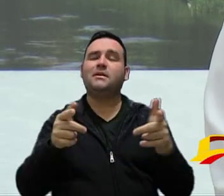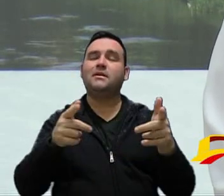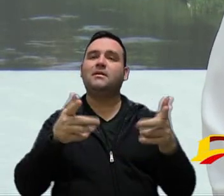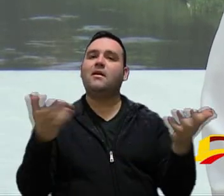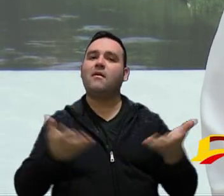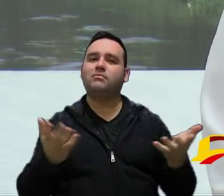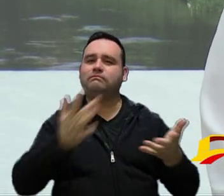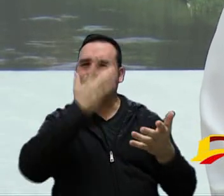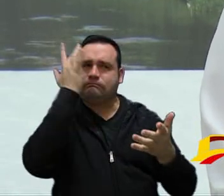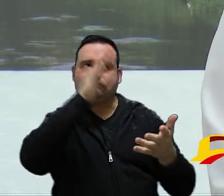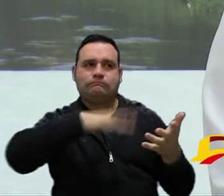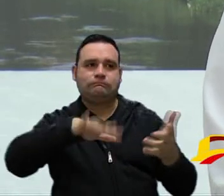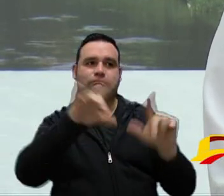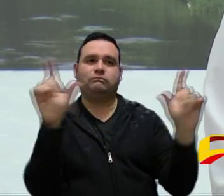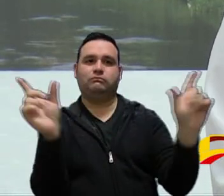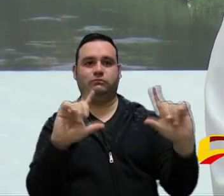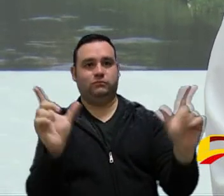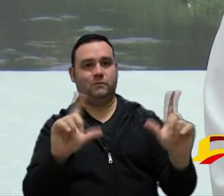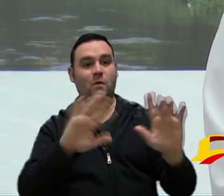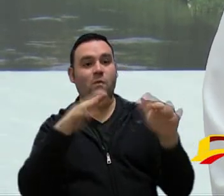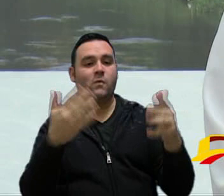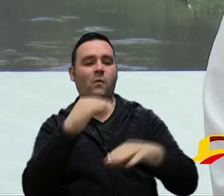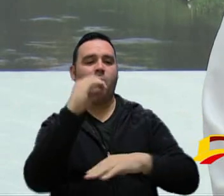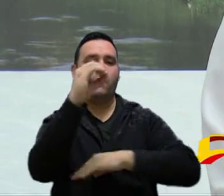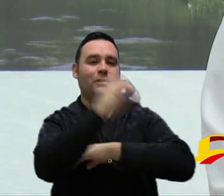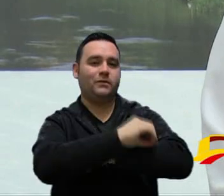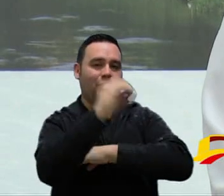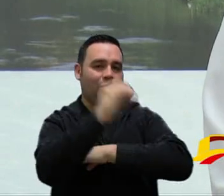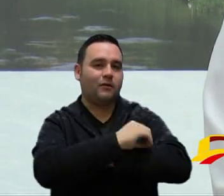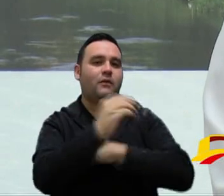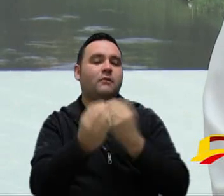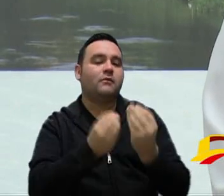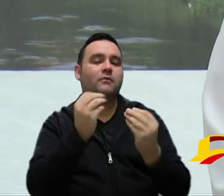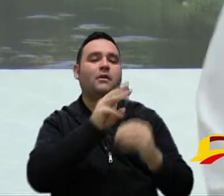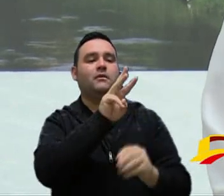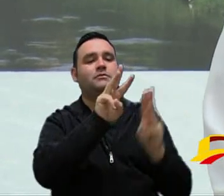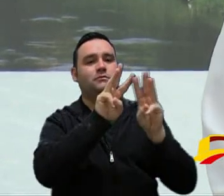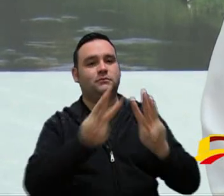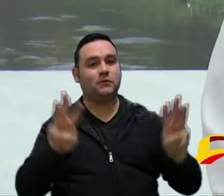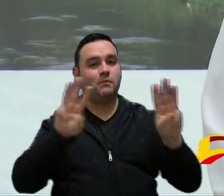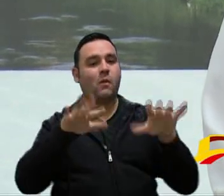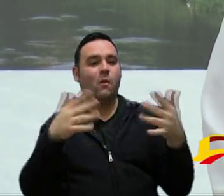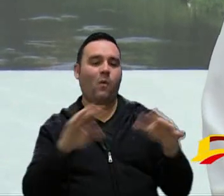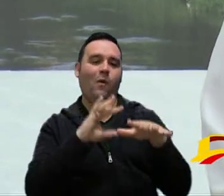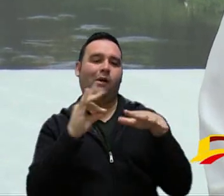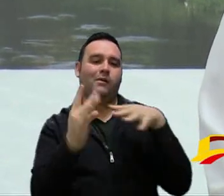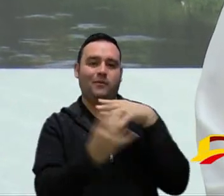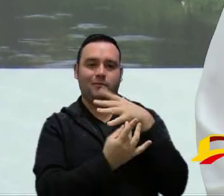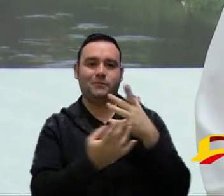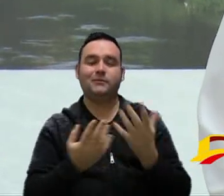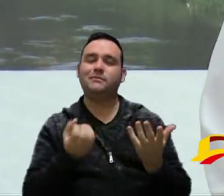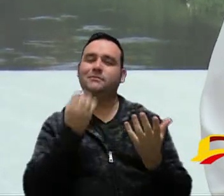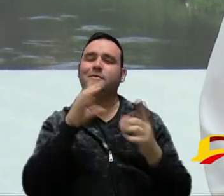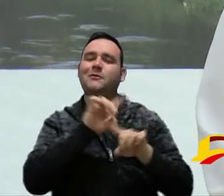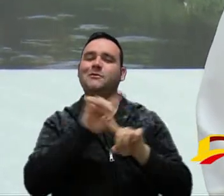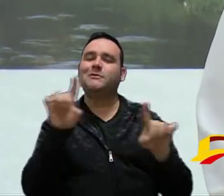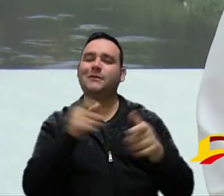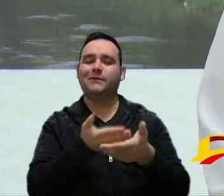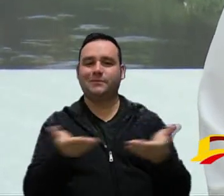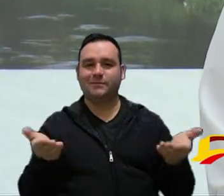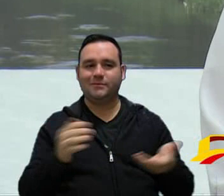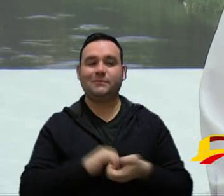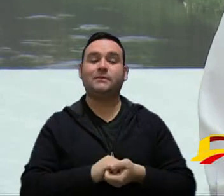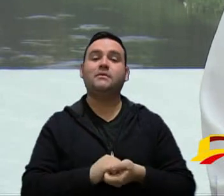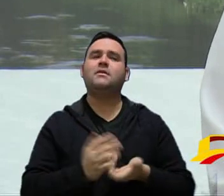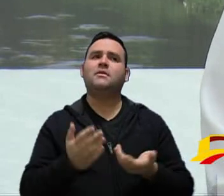todos que nos acompanham pela tv pela internet através do nosso site ou das redes sociais bom dia a